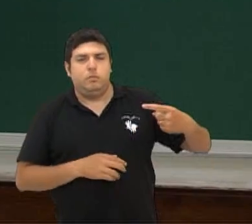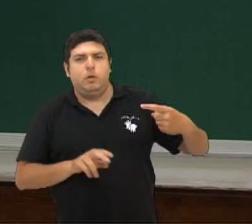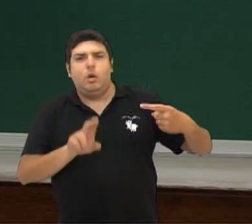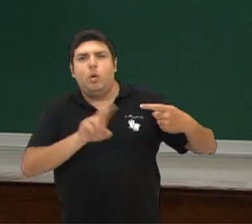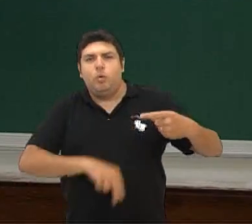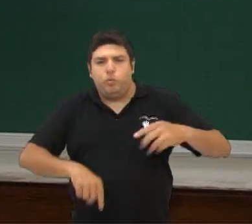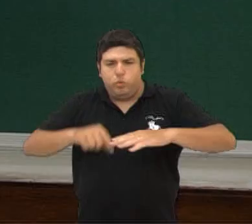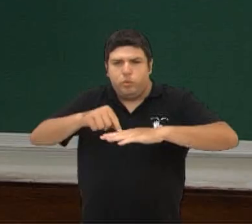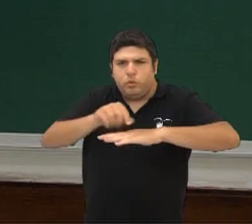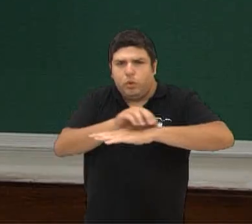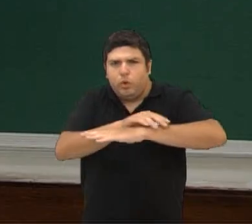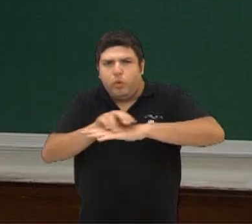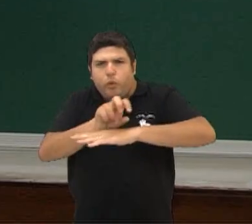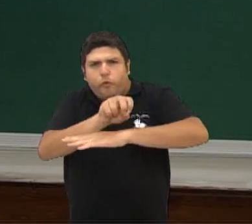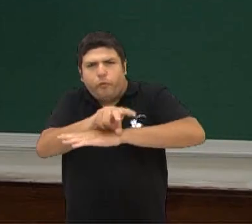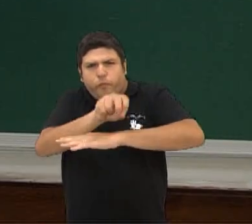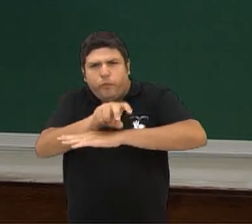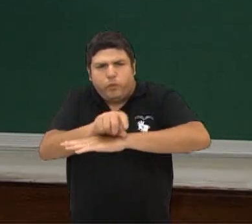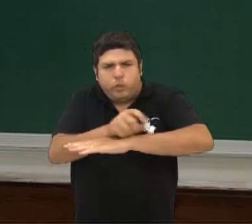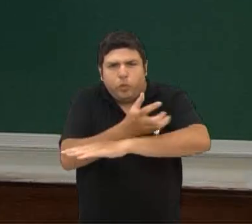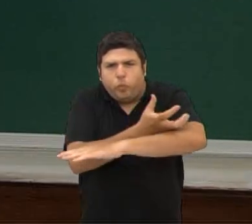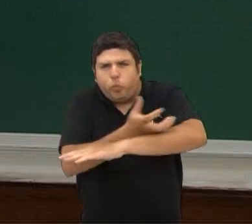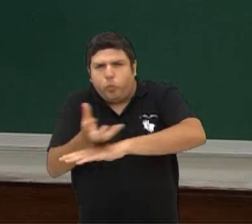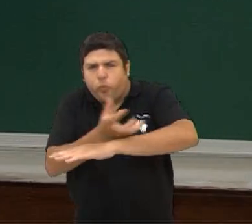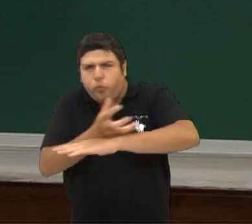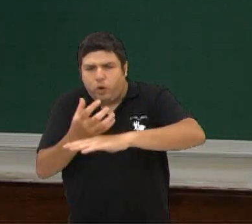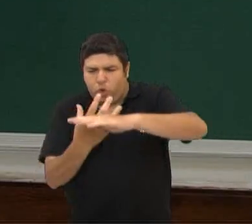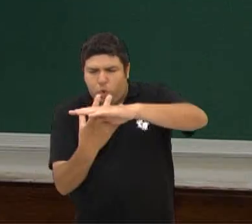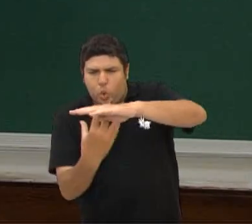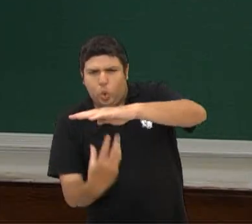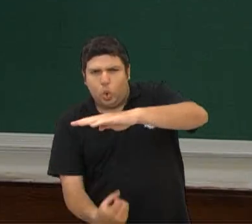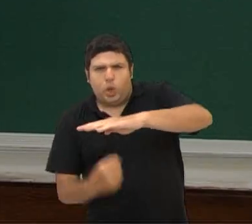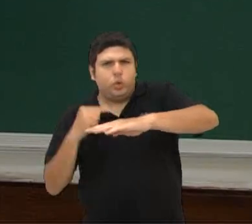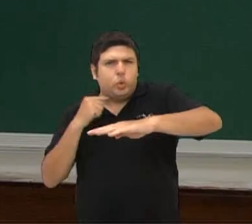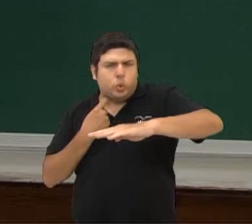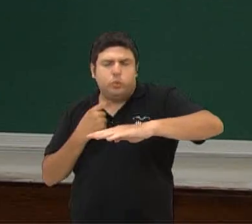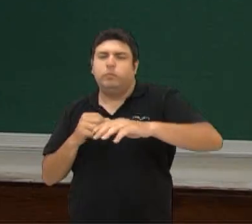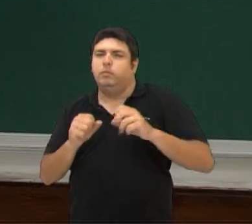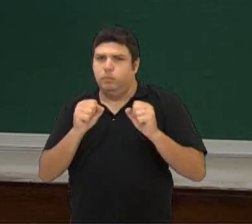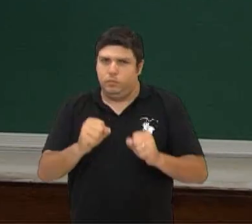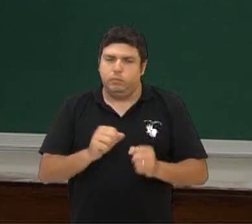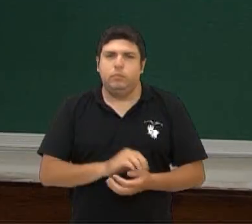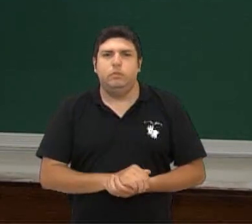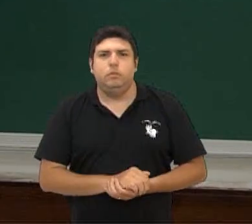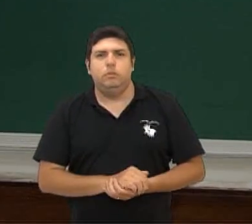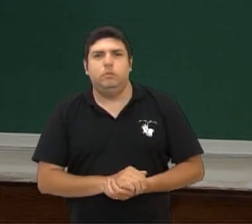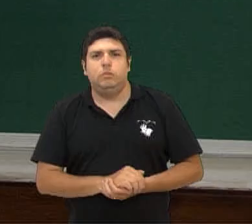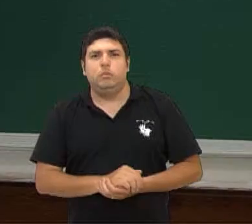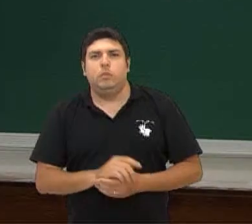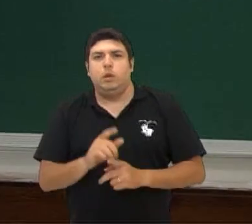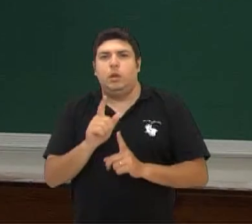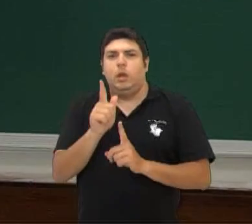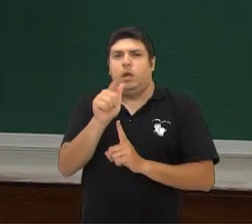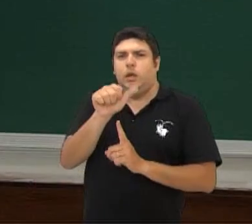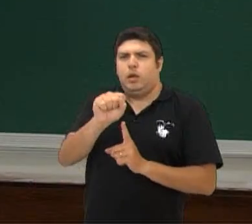fertilizante e aterro sanitário pode contaminar lençol freático? Pode. Então, a gente já sabe que pode ser essa aqui. Ó. Lançamento de gases